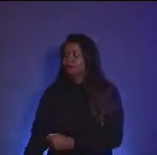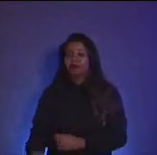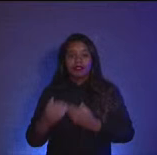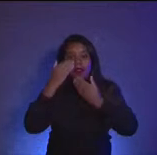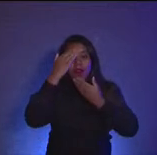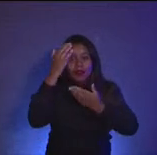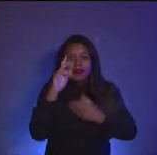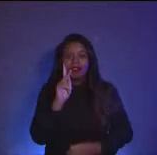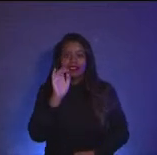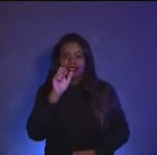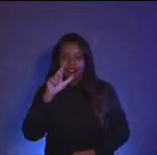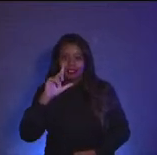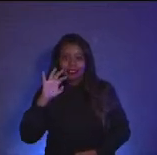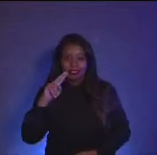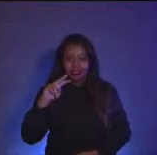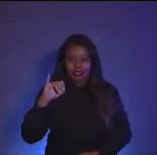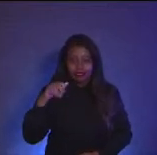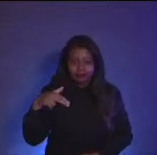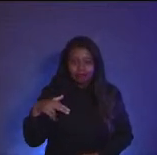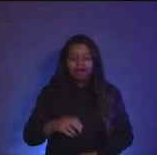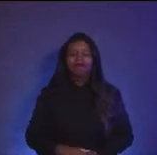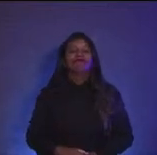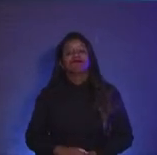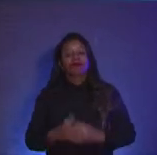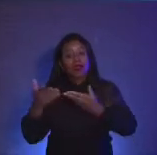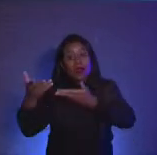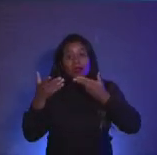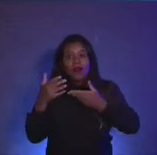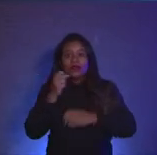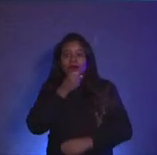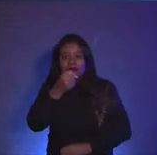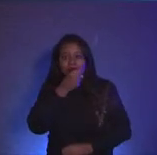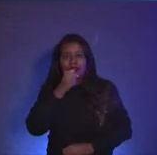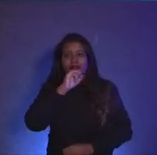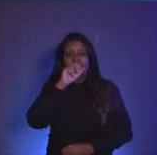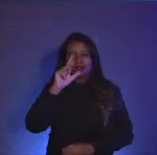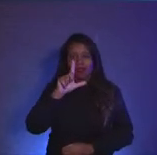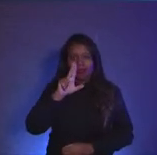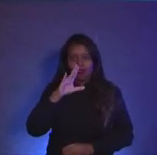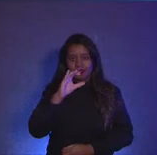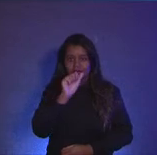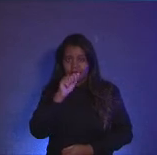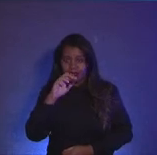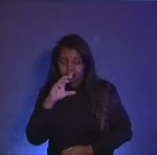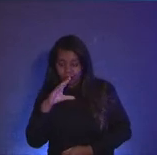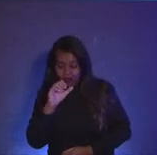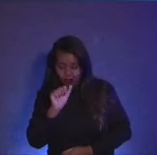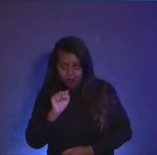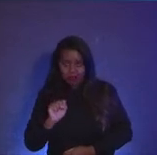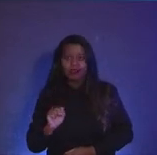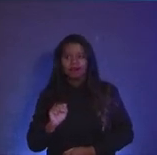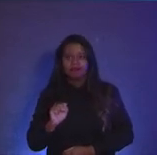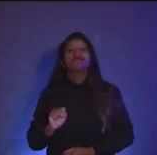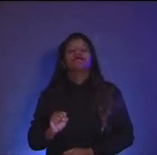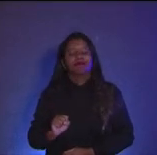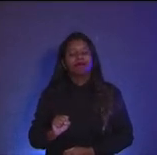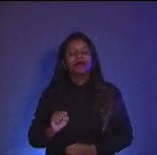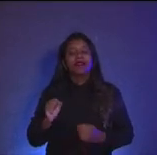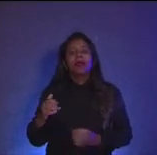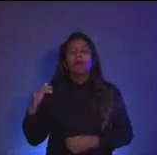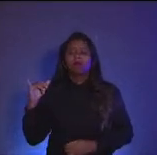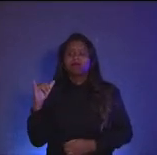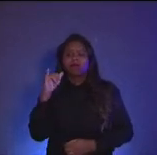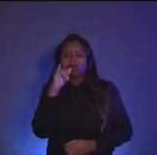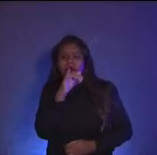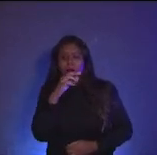Obrigada, Kevin. Bom, eu convido agora ao palco o jornalista Lucas Tainan, da agência Tatu, para falar sobre o trabalho O Voo dos Meis, que é o nosso